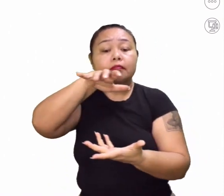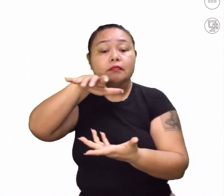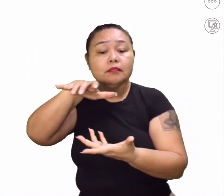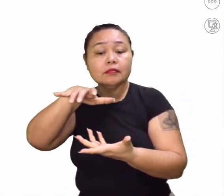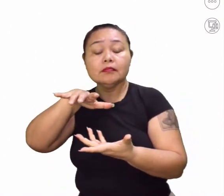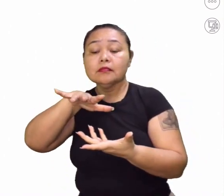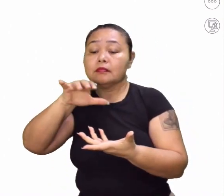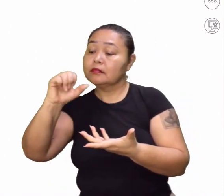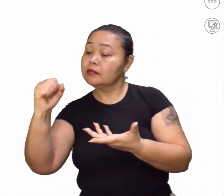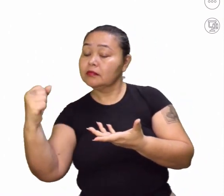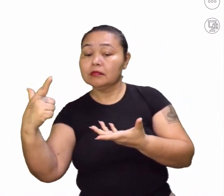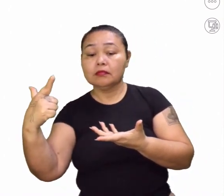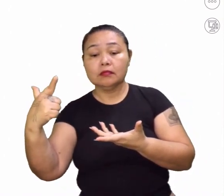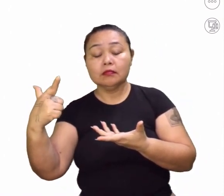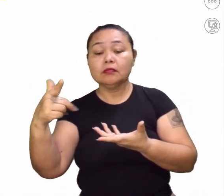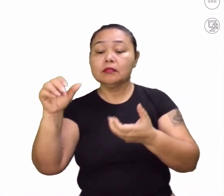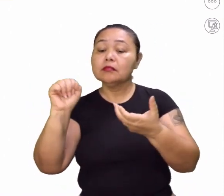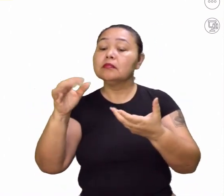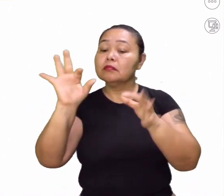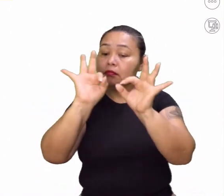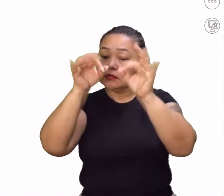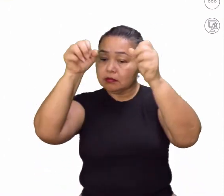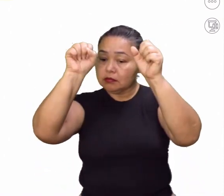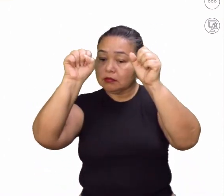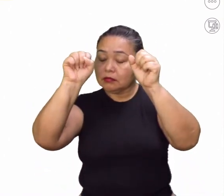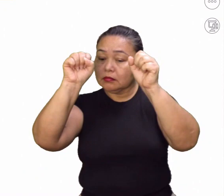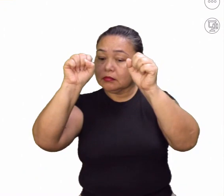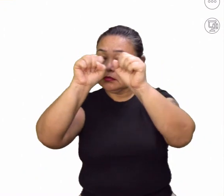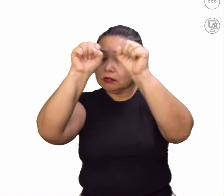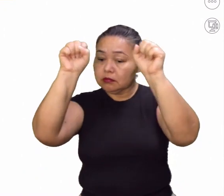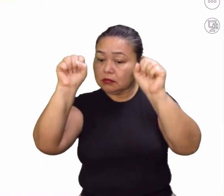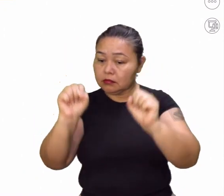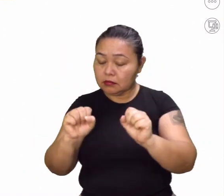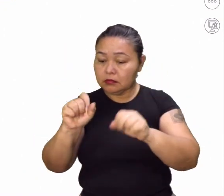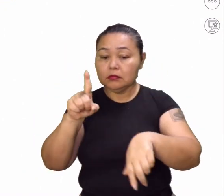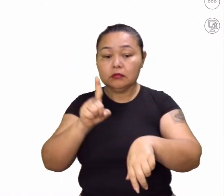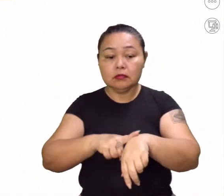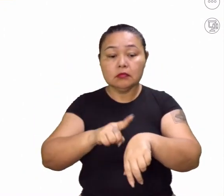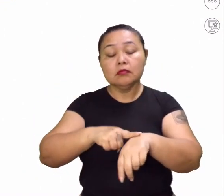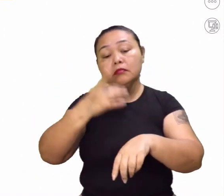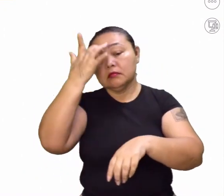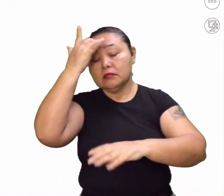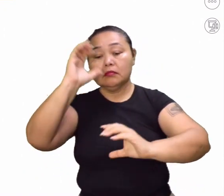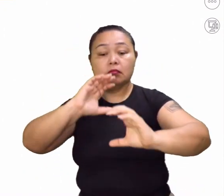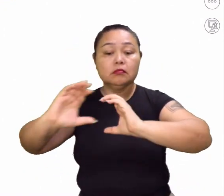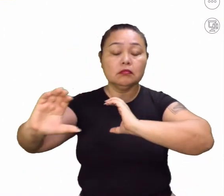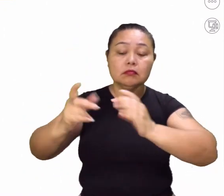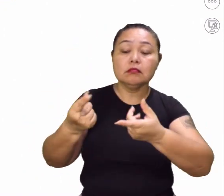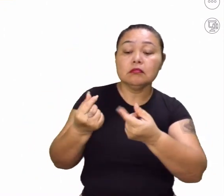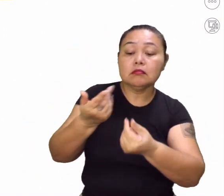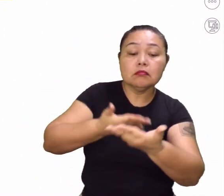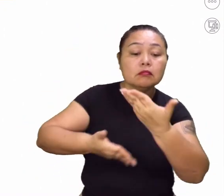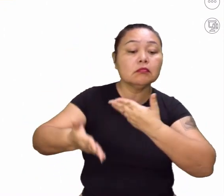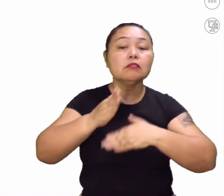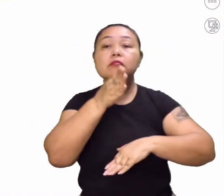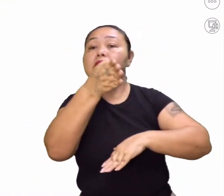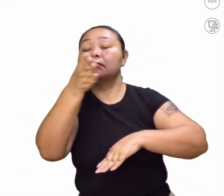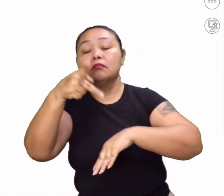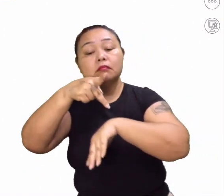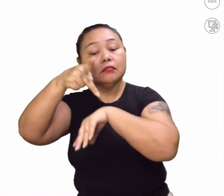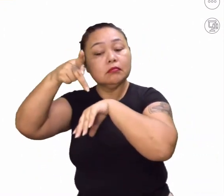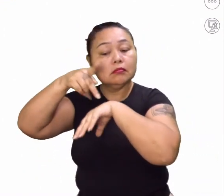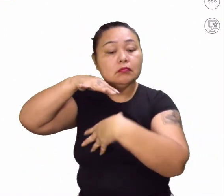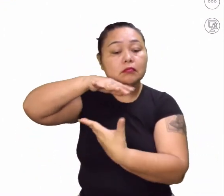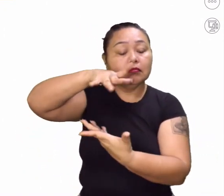a incidência solar foi padronizado, para facilitar comunicações e o comércio nas diversas partes do